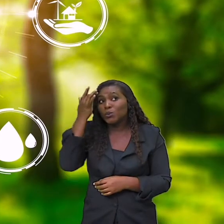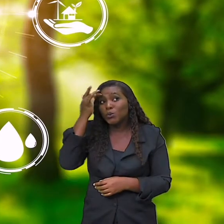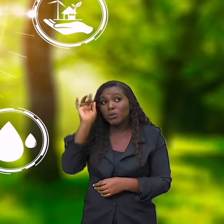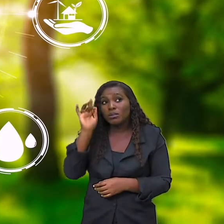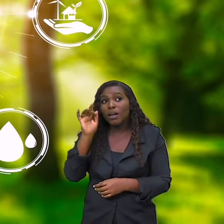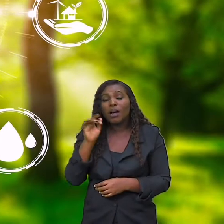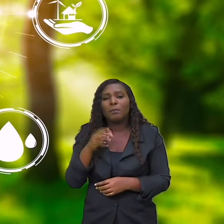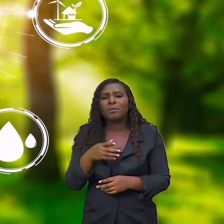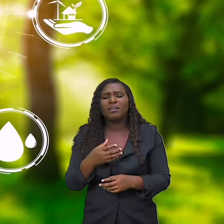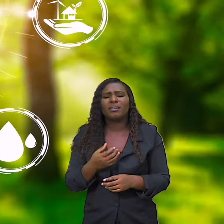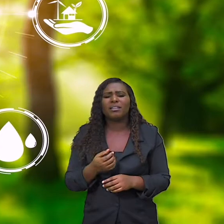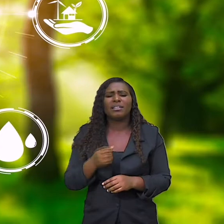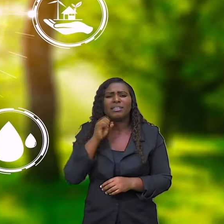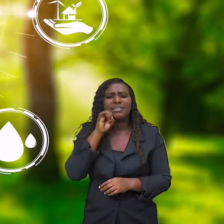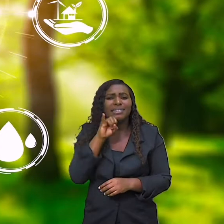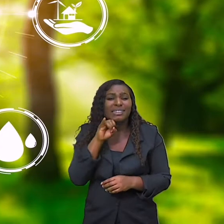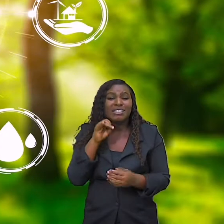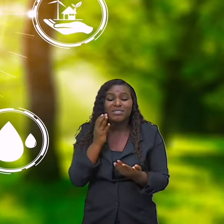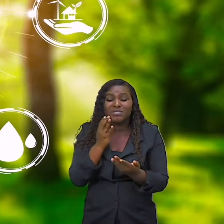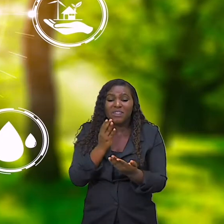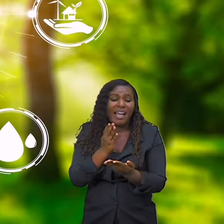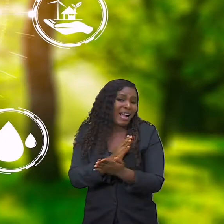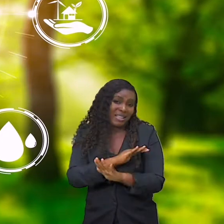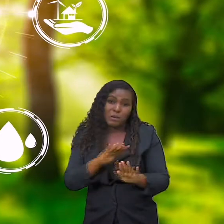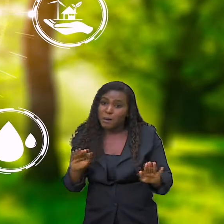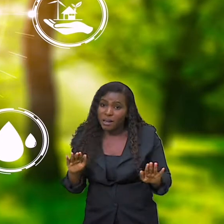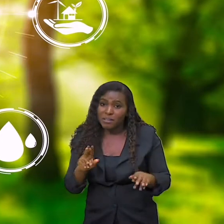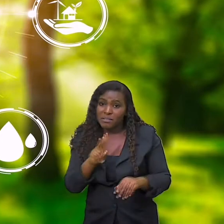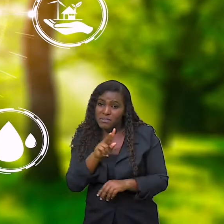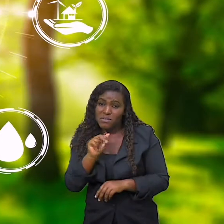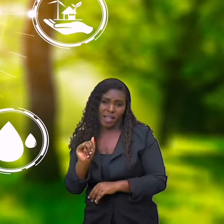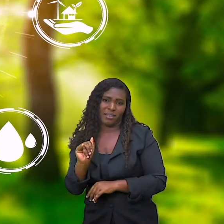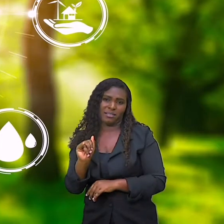E as estimativas feitas pelos